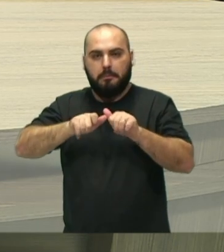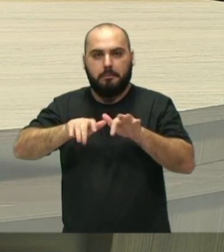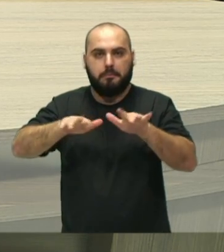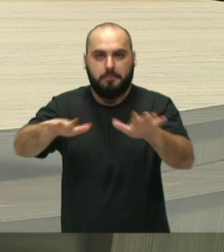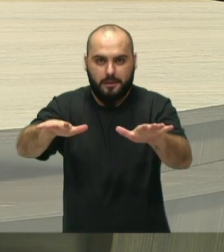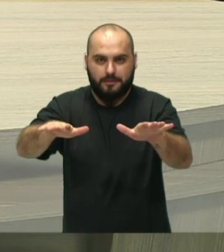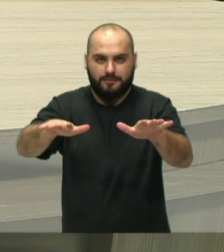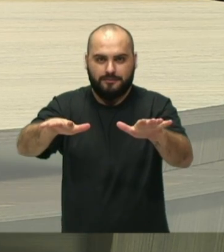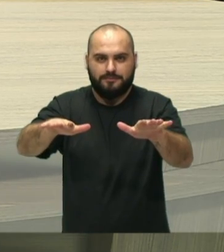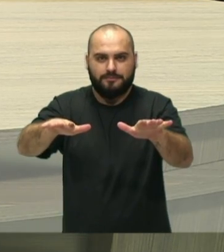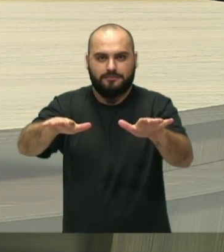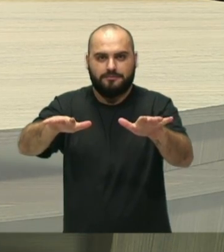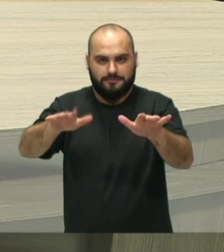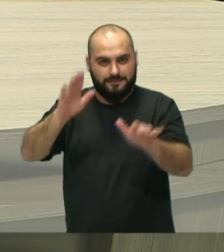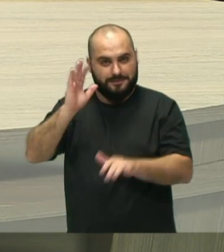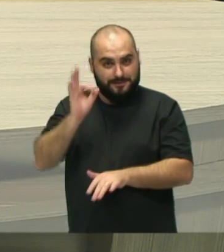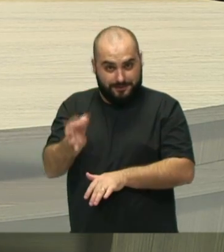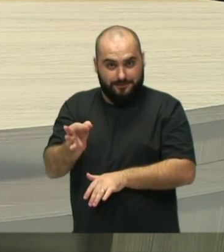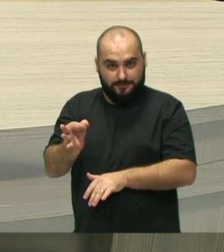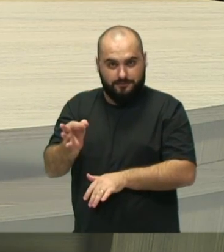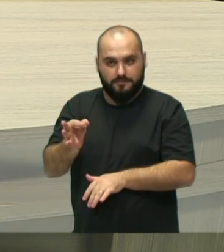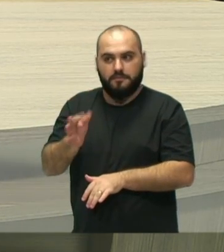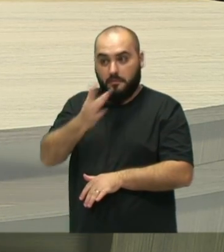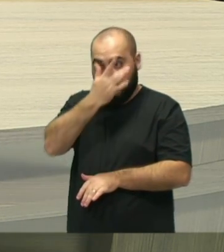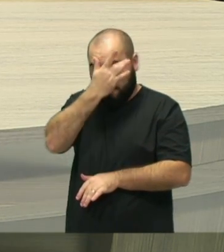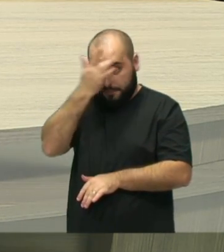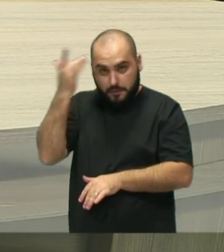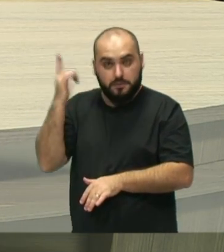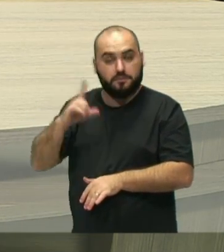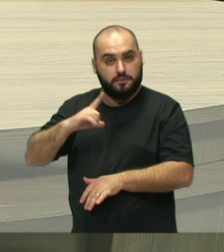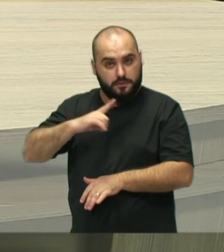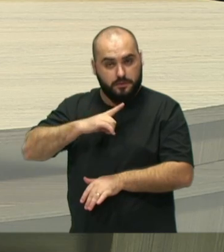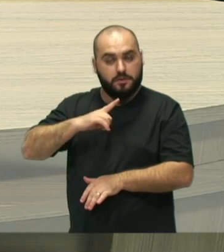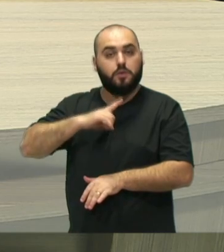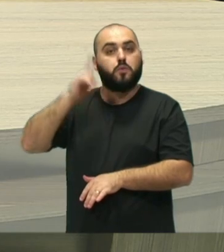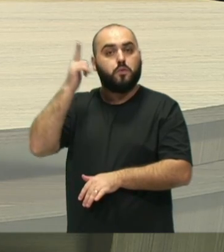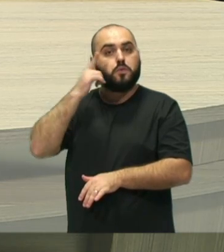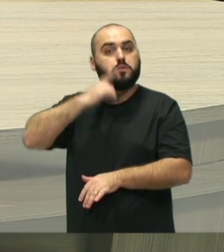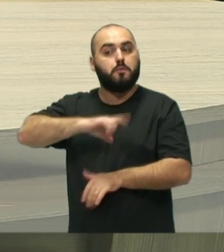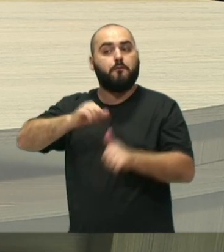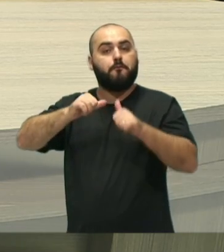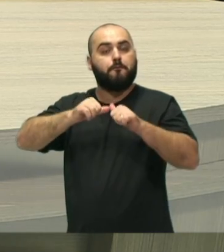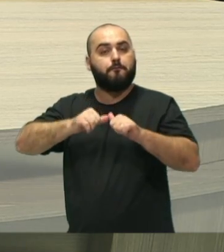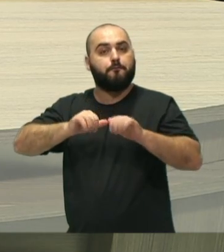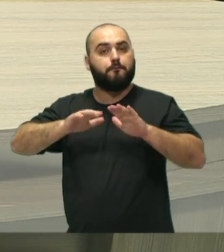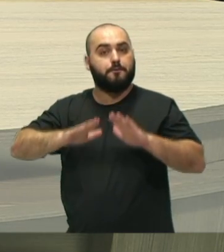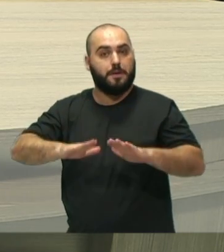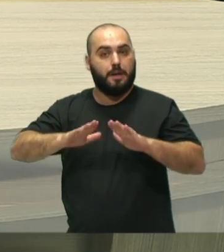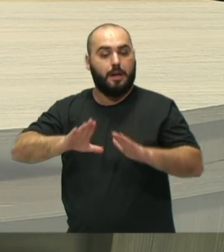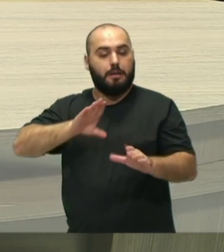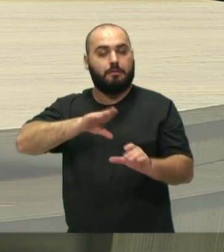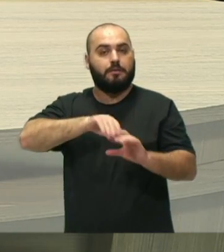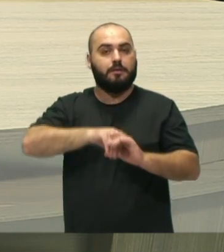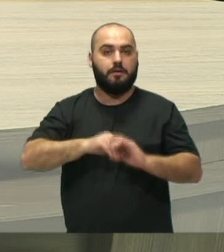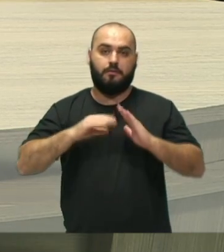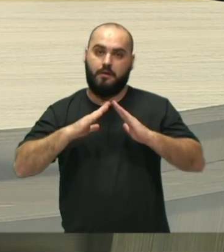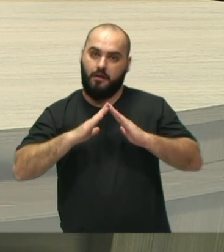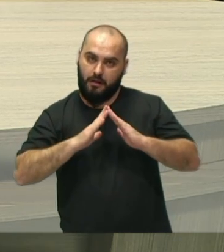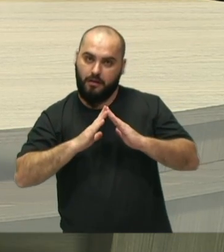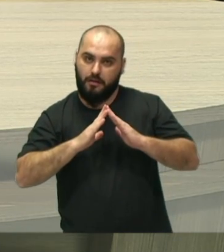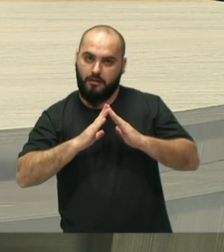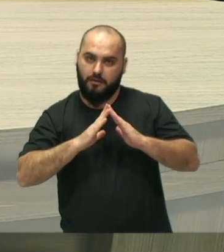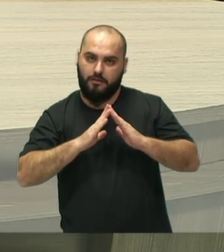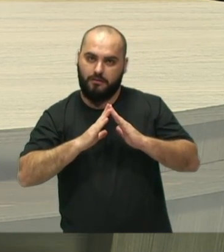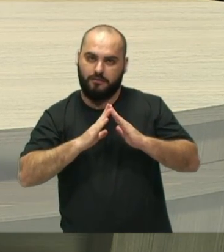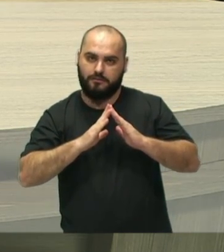nos forçou, né? Pelo menos a quem pode, a quem tem essa possibilidade de ficar dentro de casa, da porta